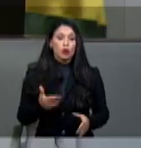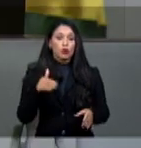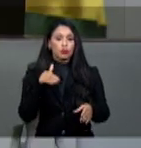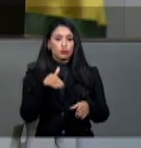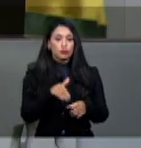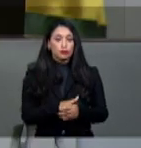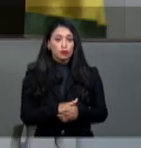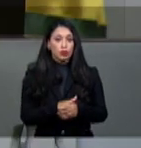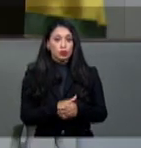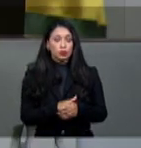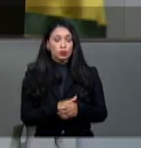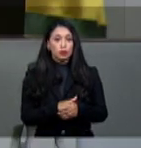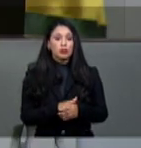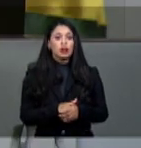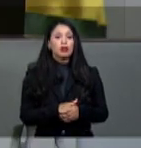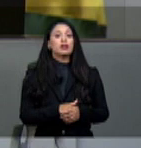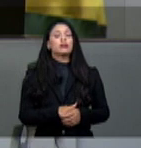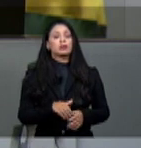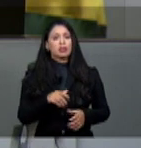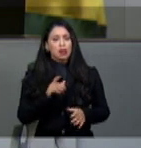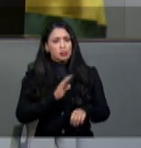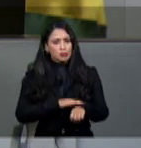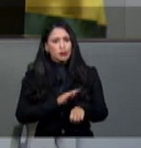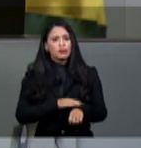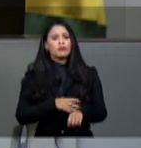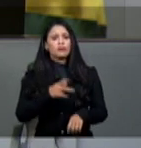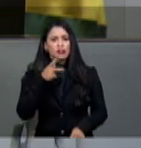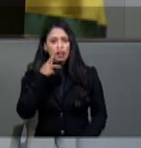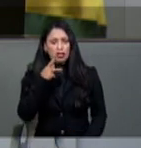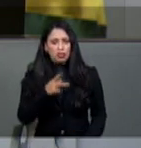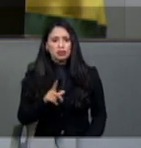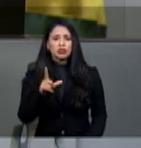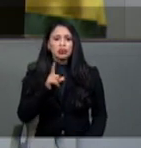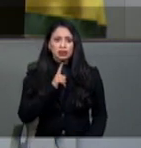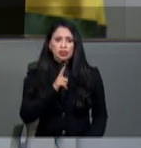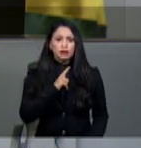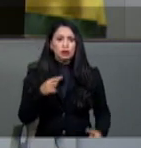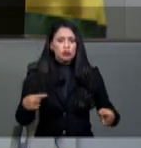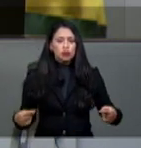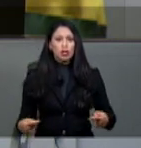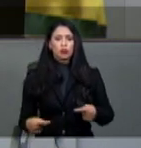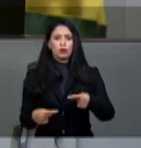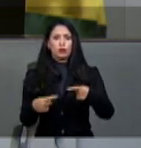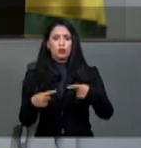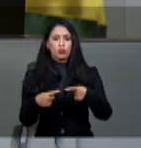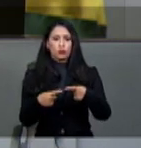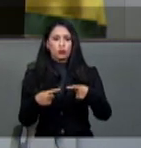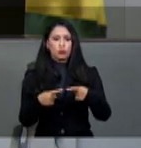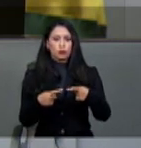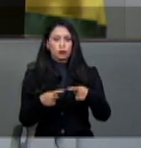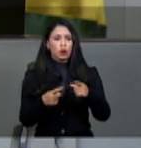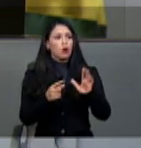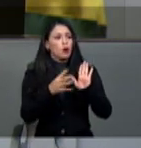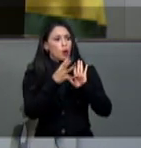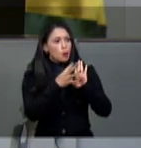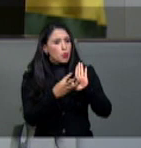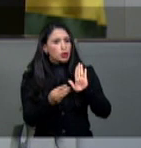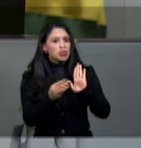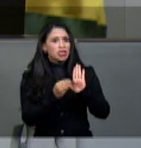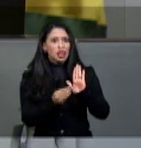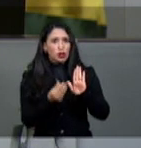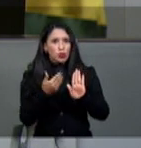voto para afirmar Exatamente isto que estávamos Todos de acordo com ataque este modelo que estava